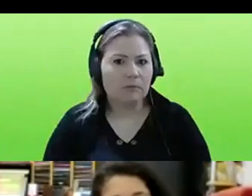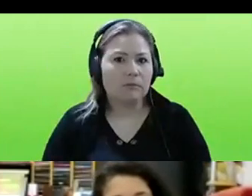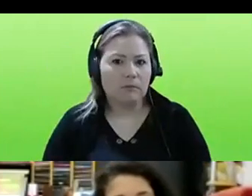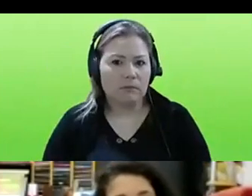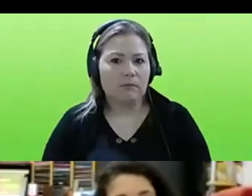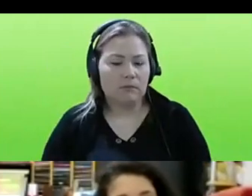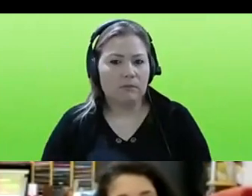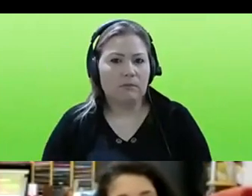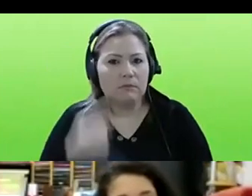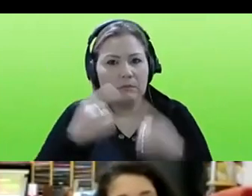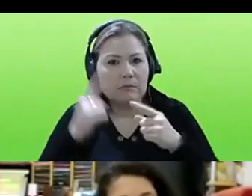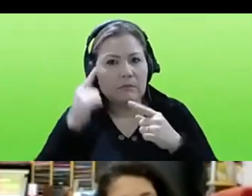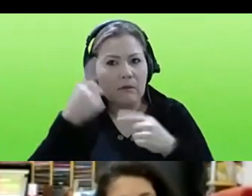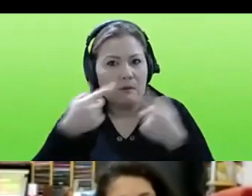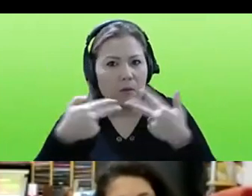debatida?